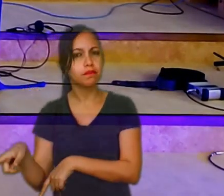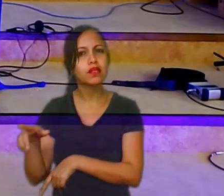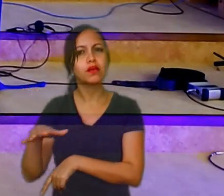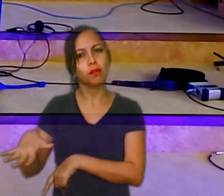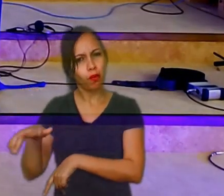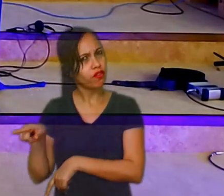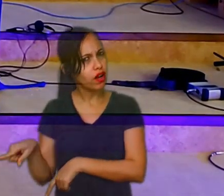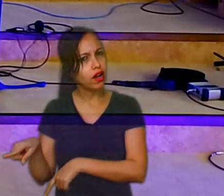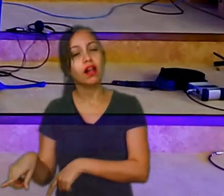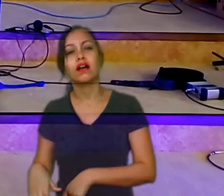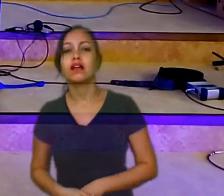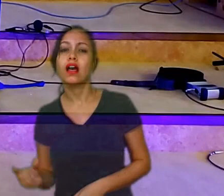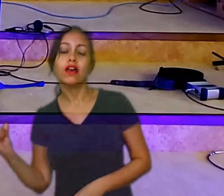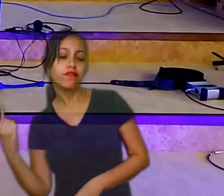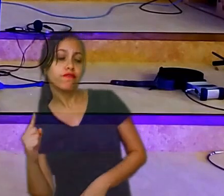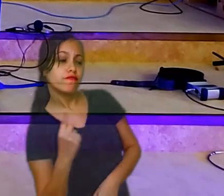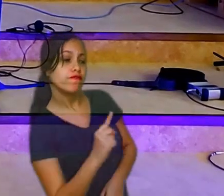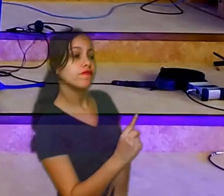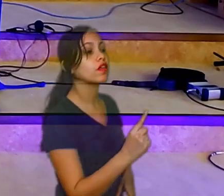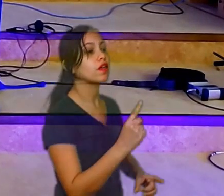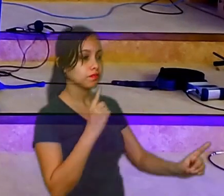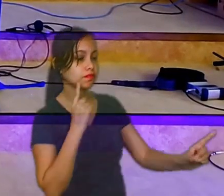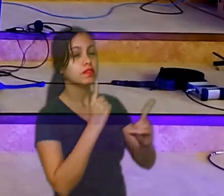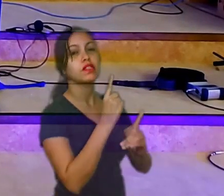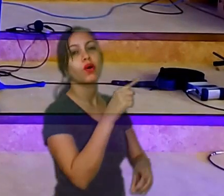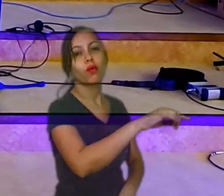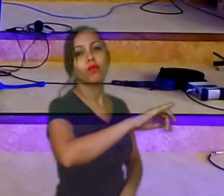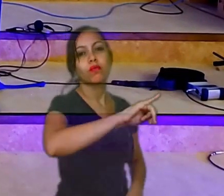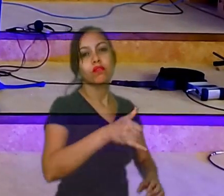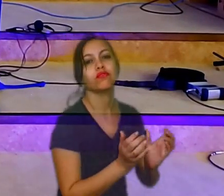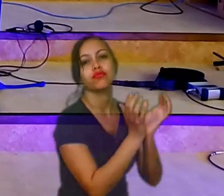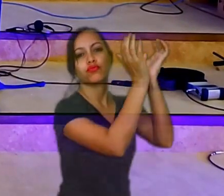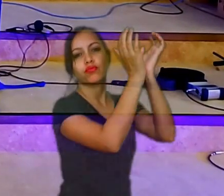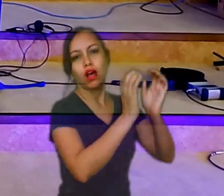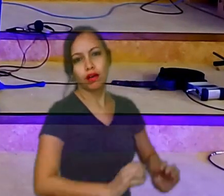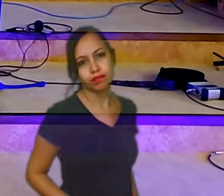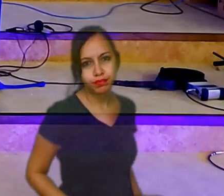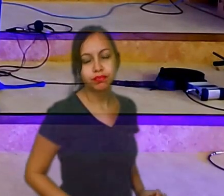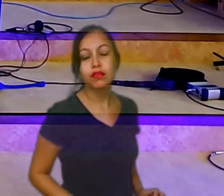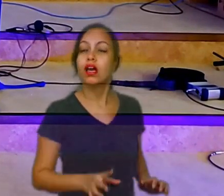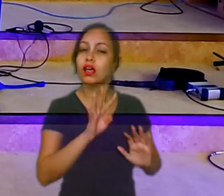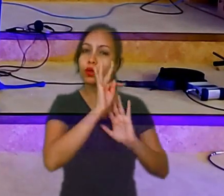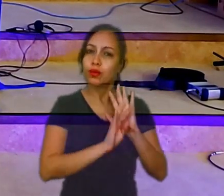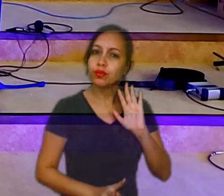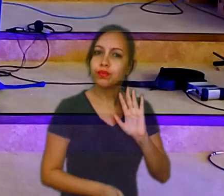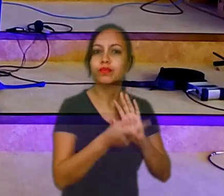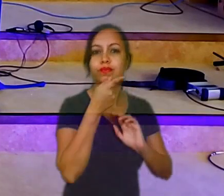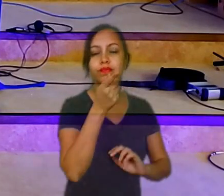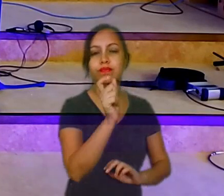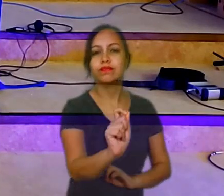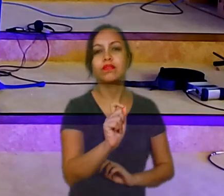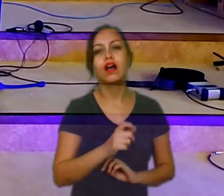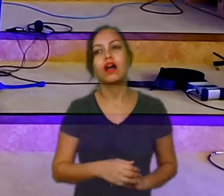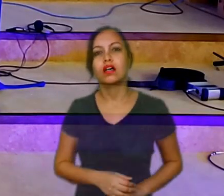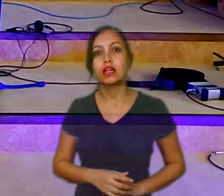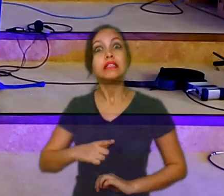Moabes, vinha em direção a Judá. E o texto diz, meus irmãos, que era